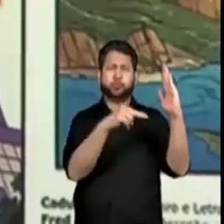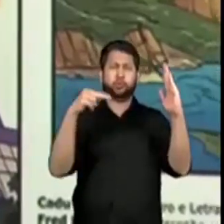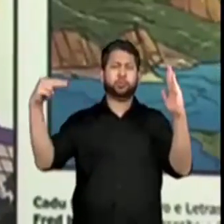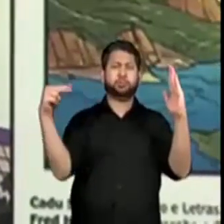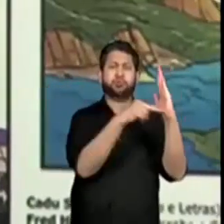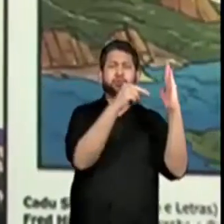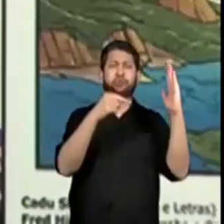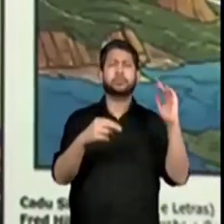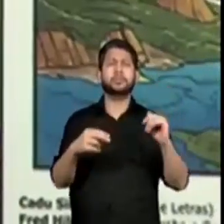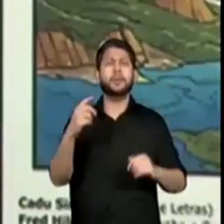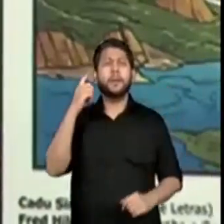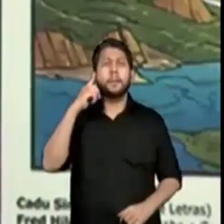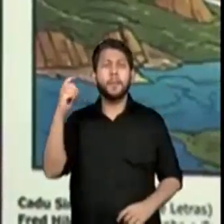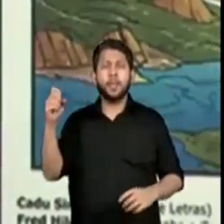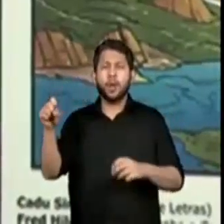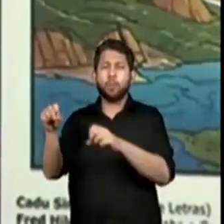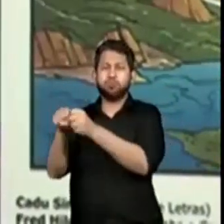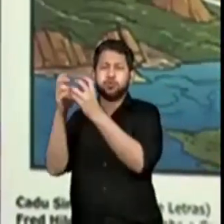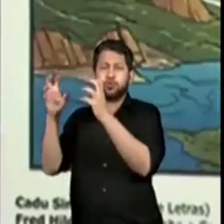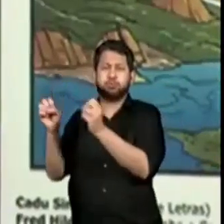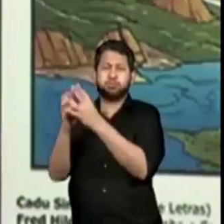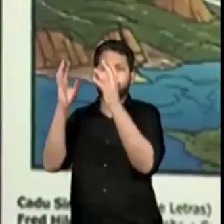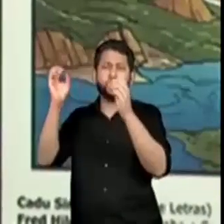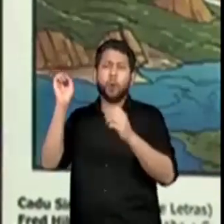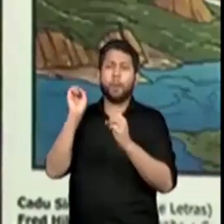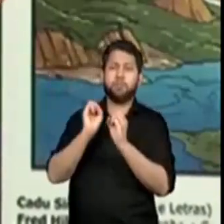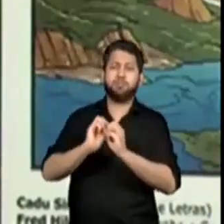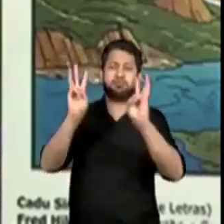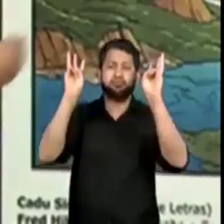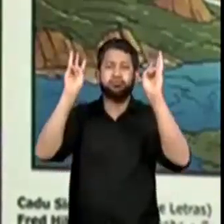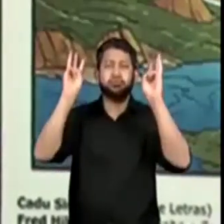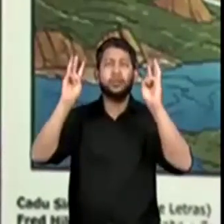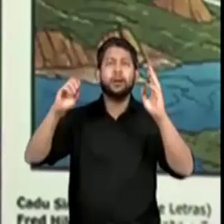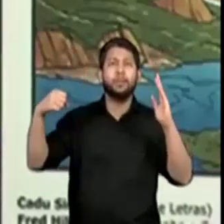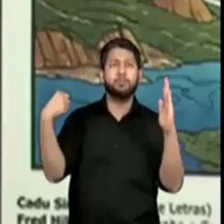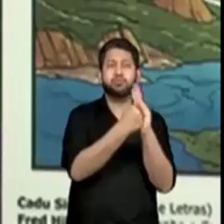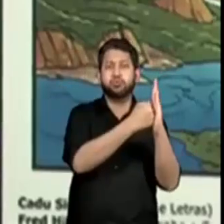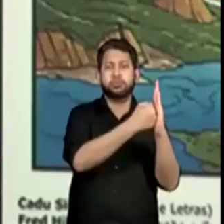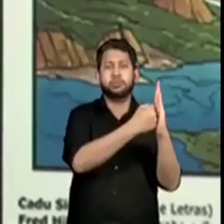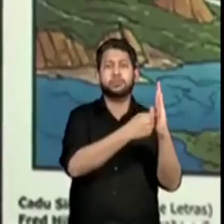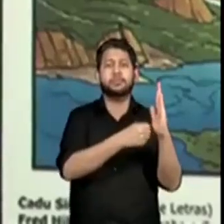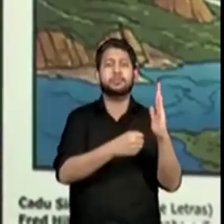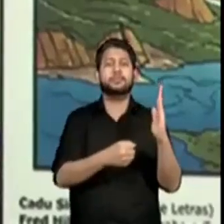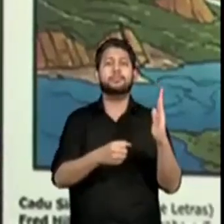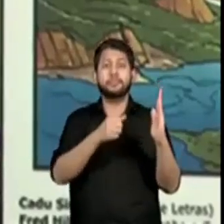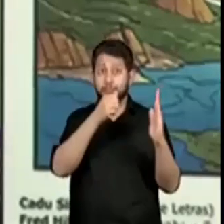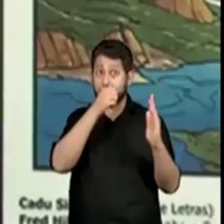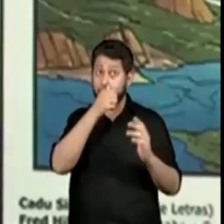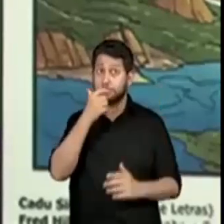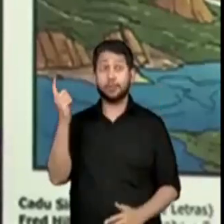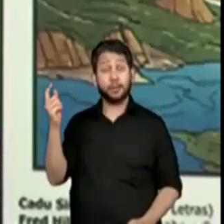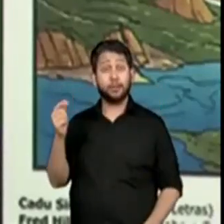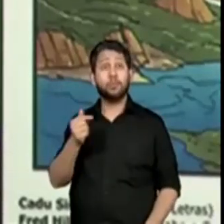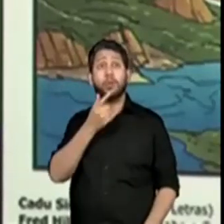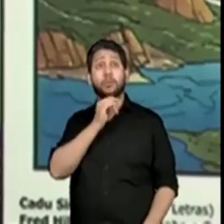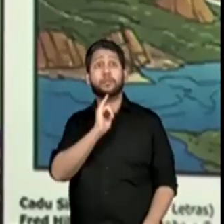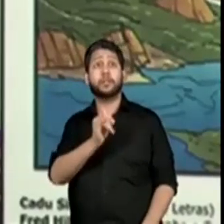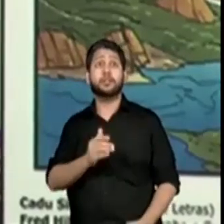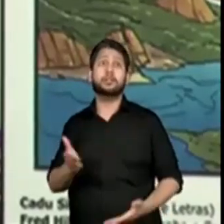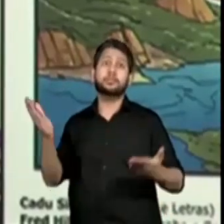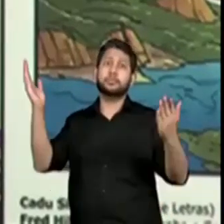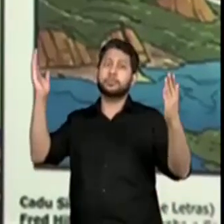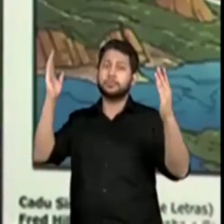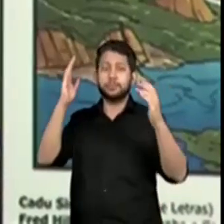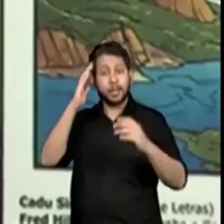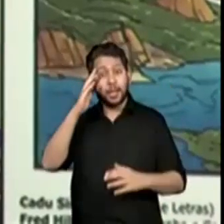várias onomatopeias. Crash, pou, crack, crash. E o narrador,